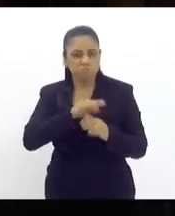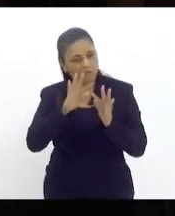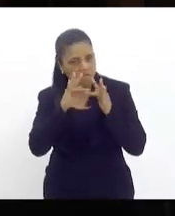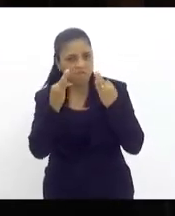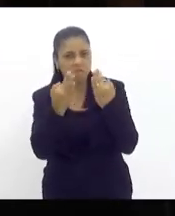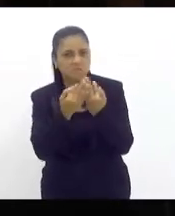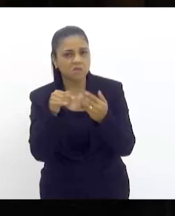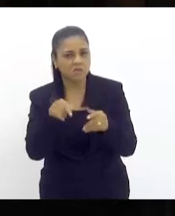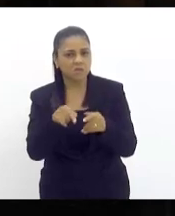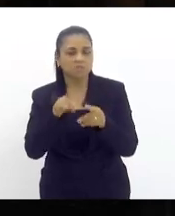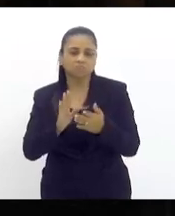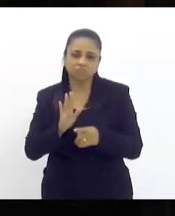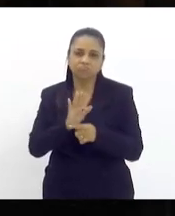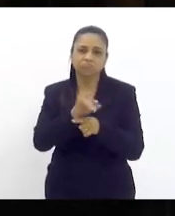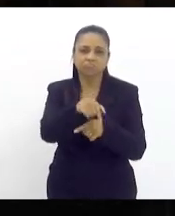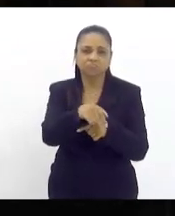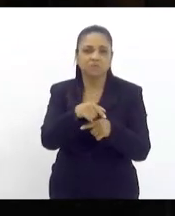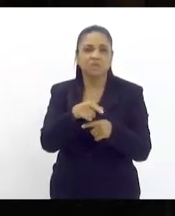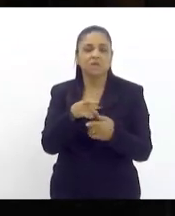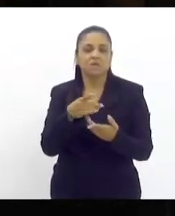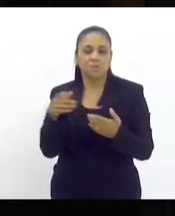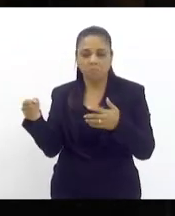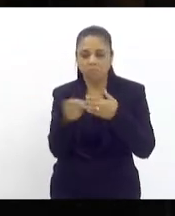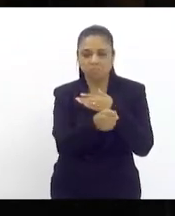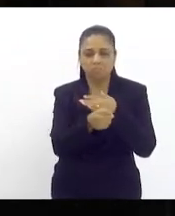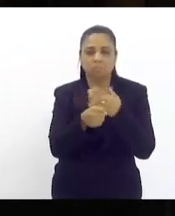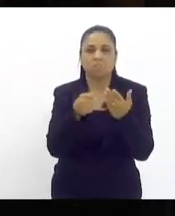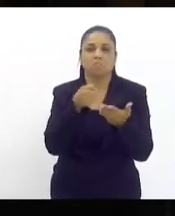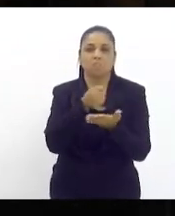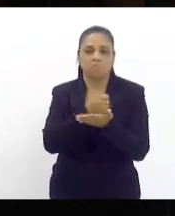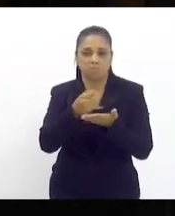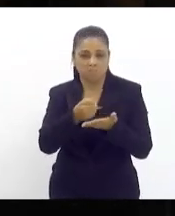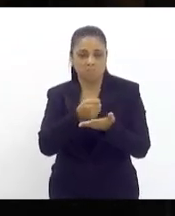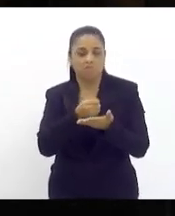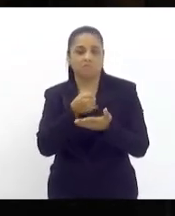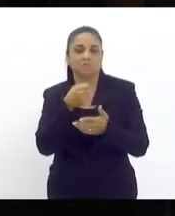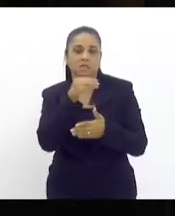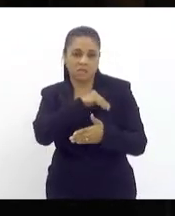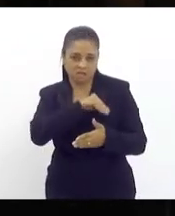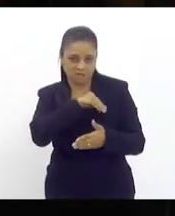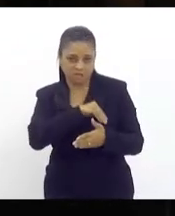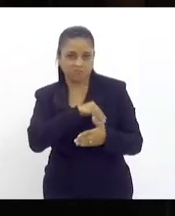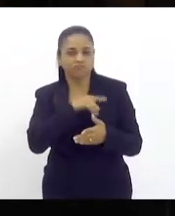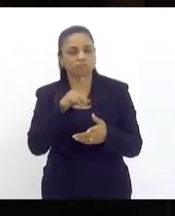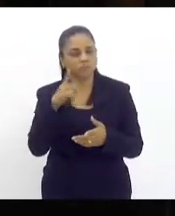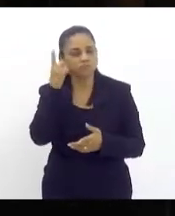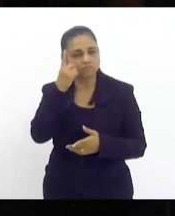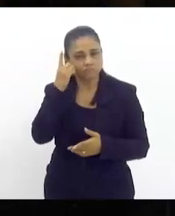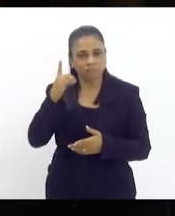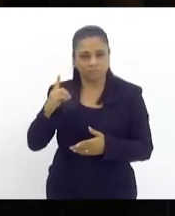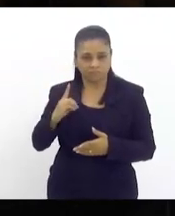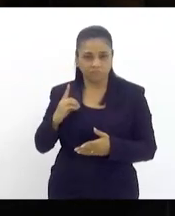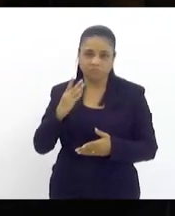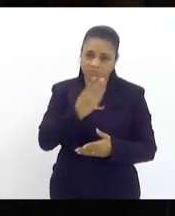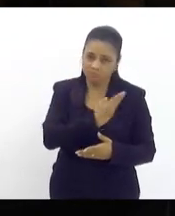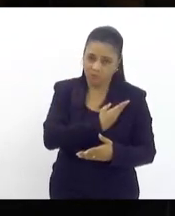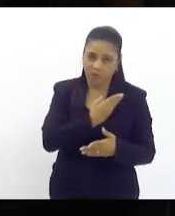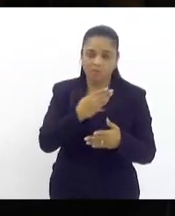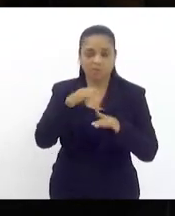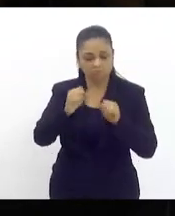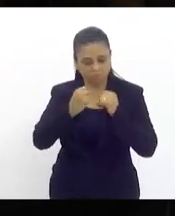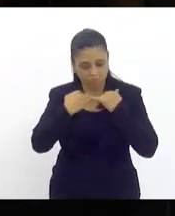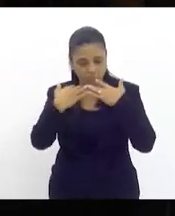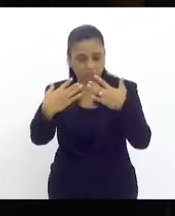com acesso à impregna e deputada danibal e faremos uma audiência pública com relação a isso